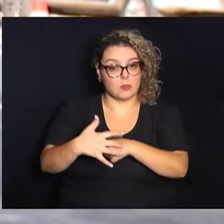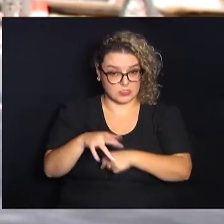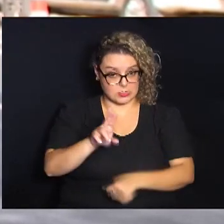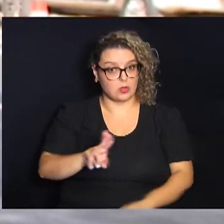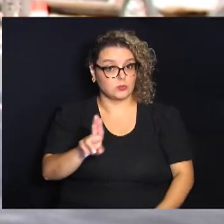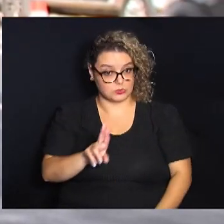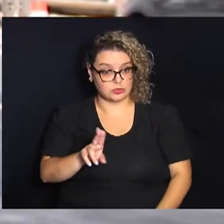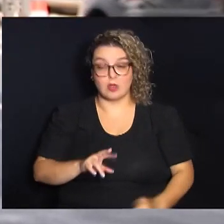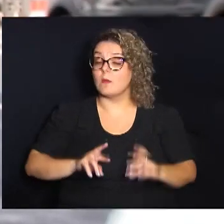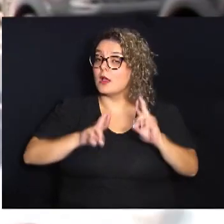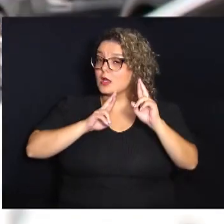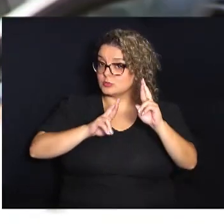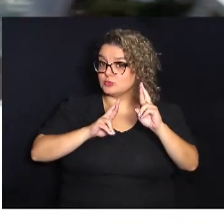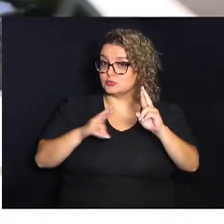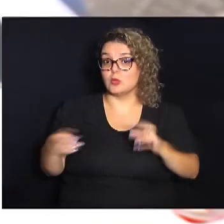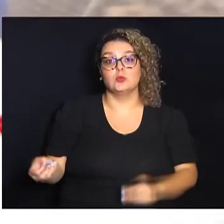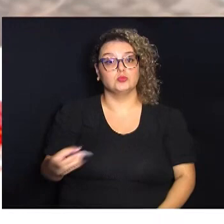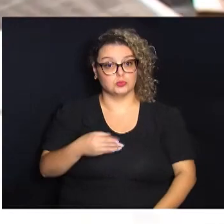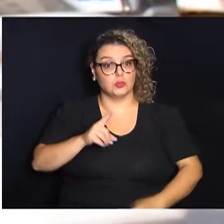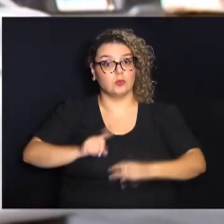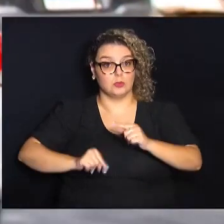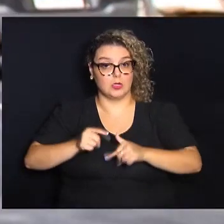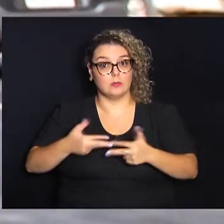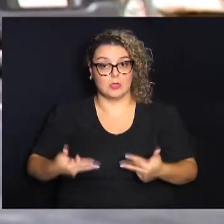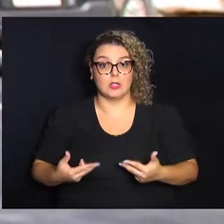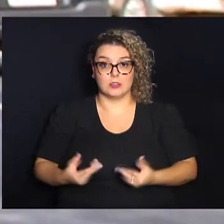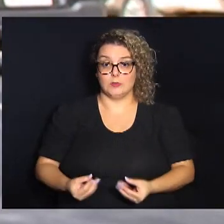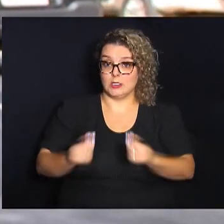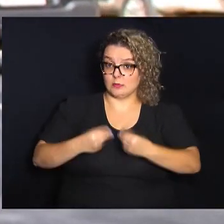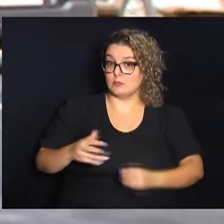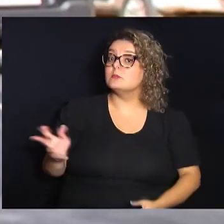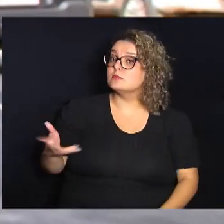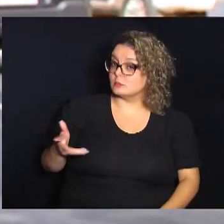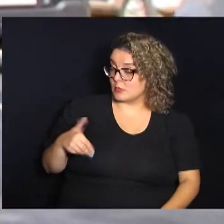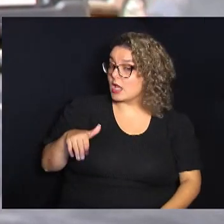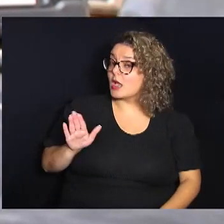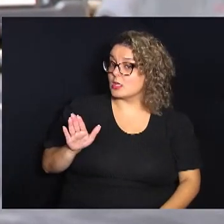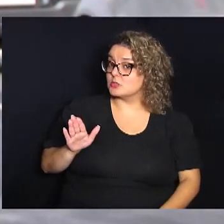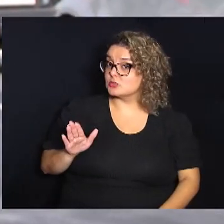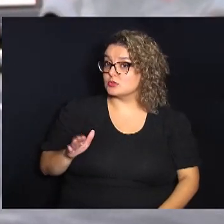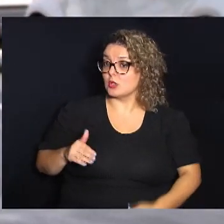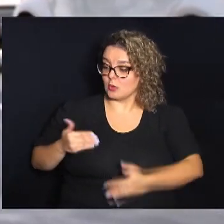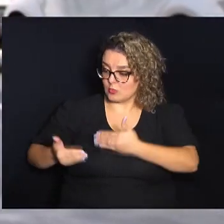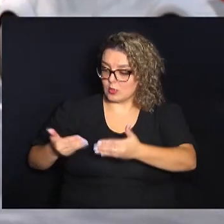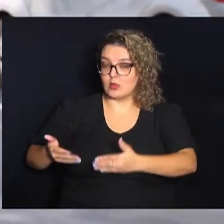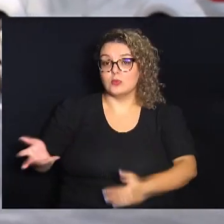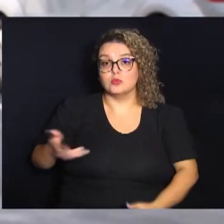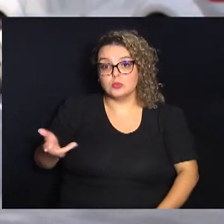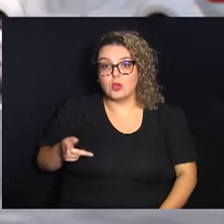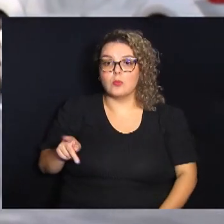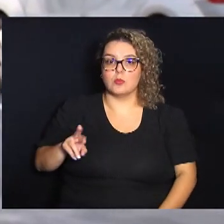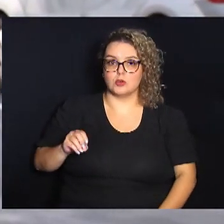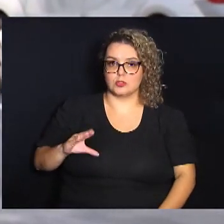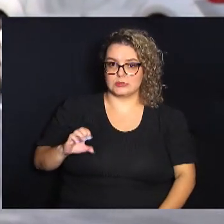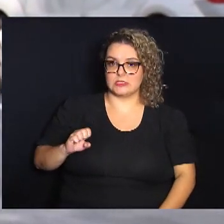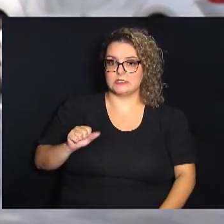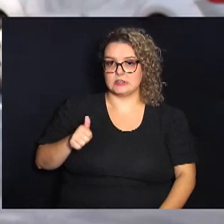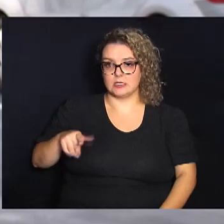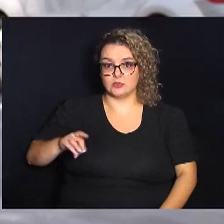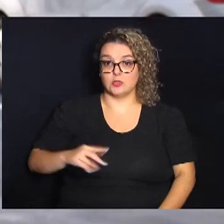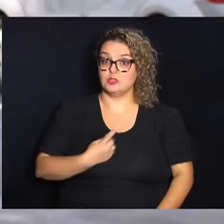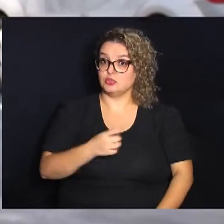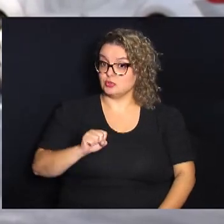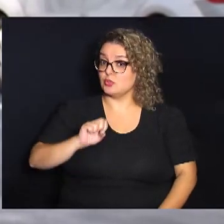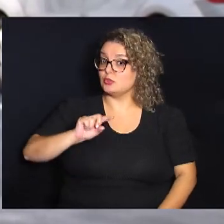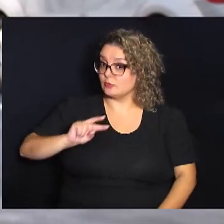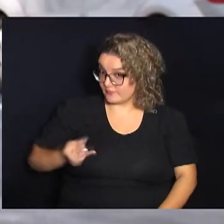A expectativa é que o novo equipamento vai trazer mais agilidade com um processador mais potente, 18 vezes mais rápido que o